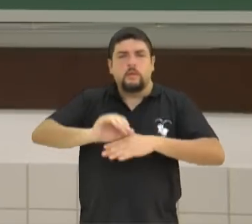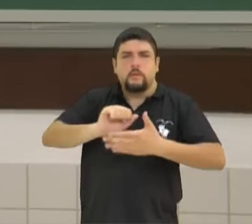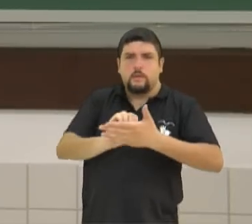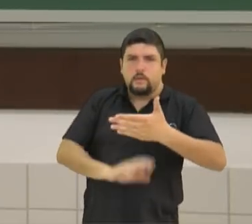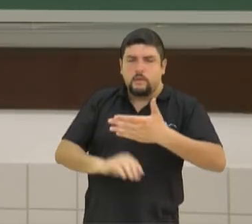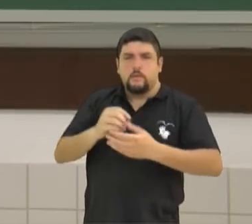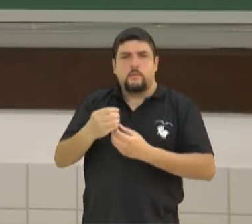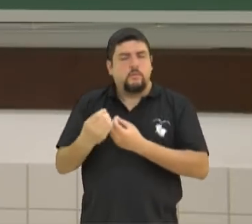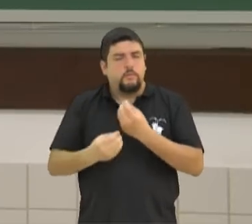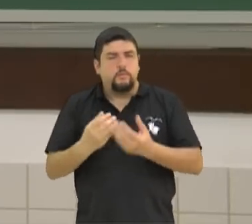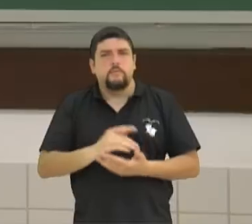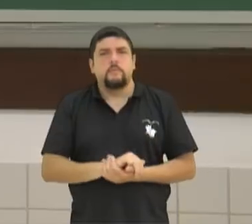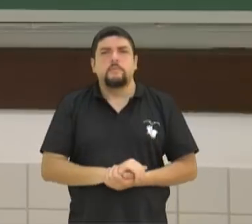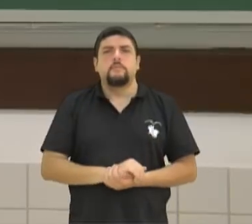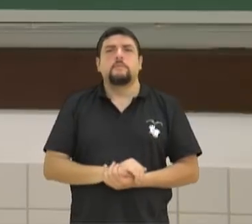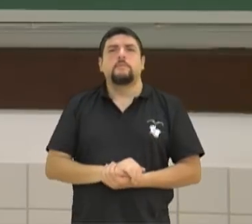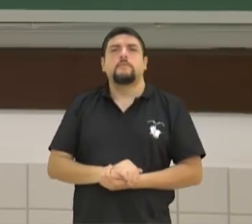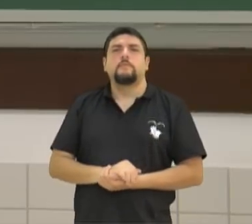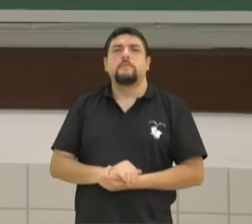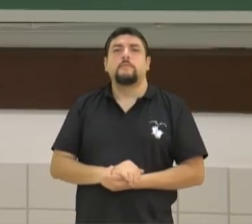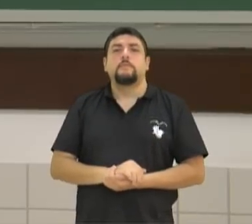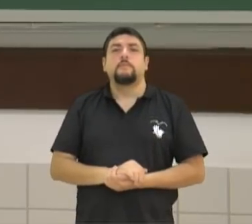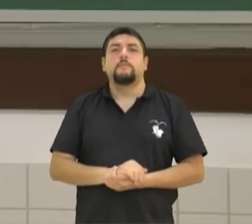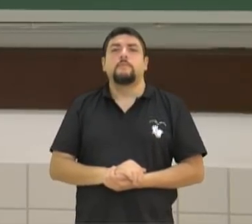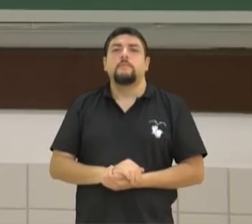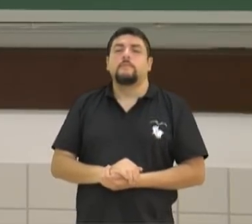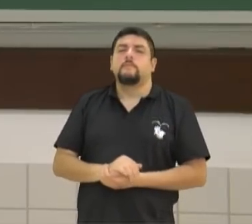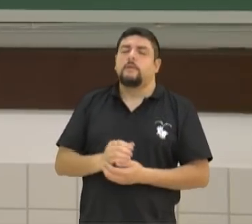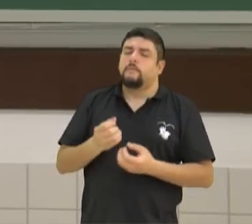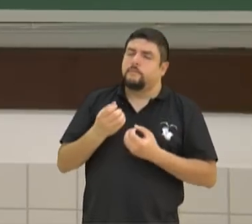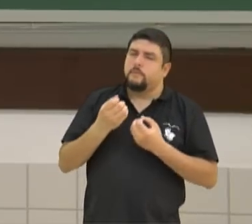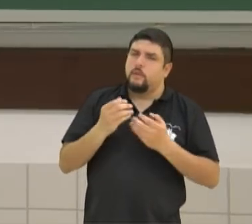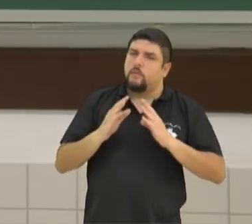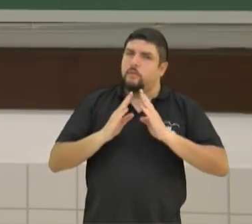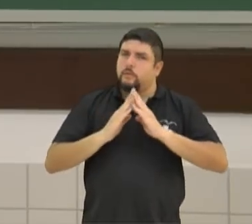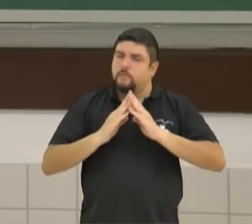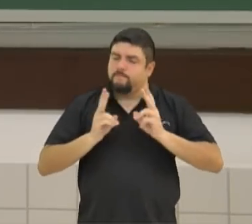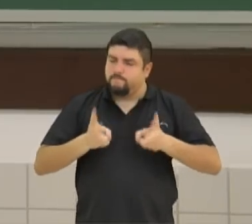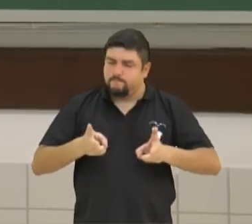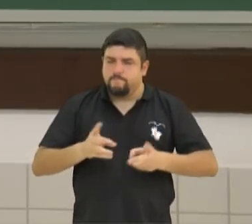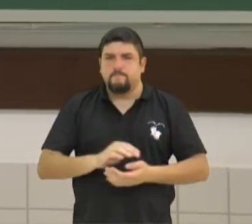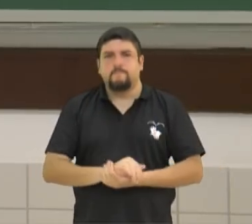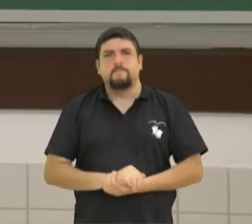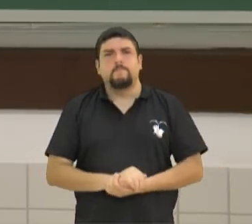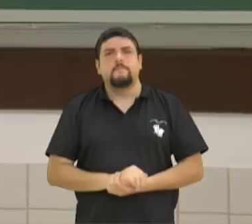ver mais exemplos, estão aí as referências. E continuem em suas casas se puderem.